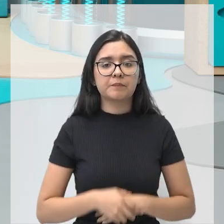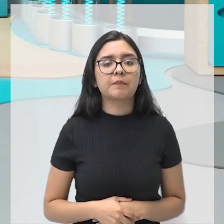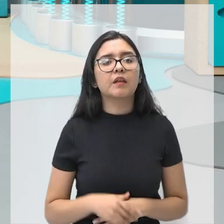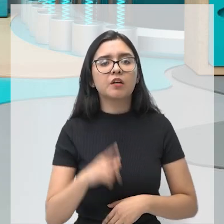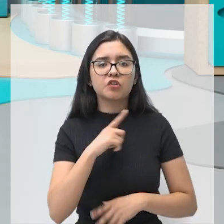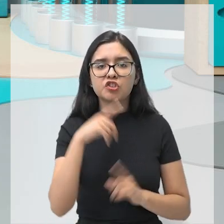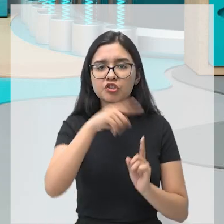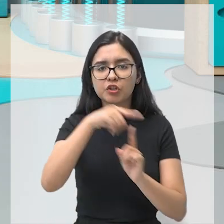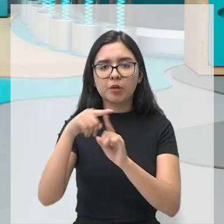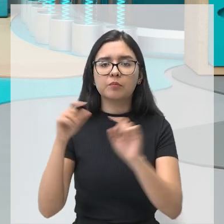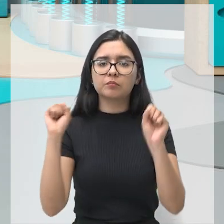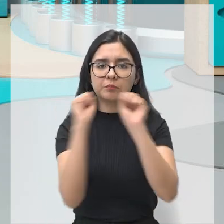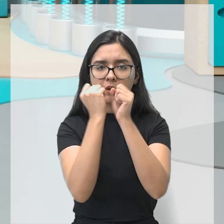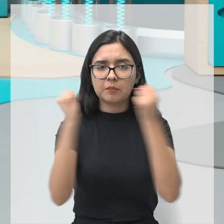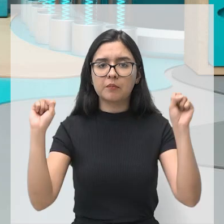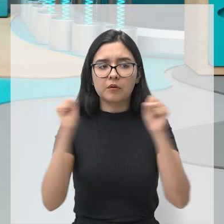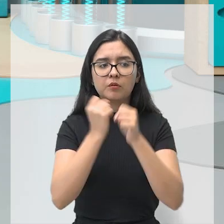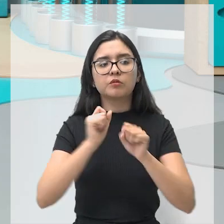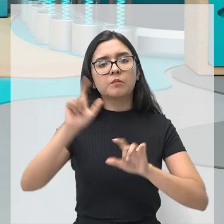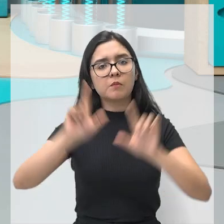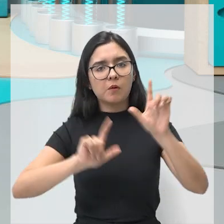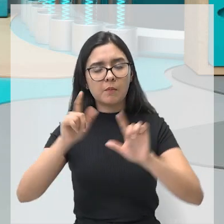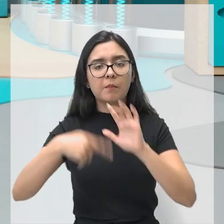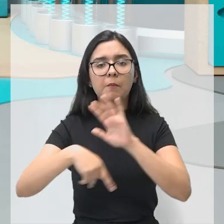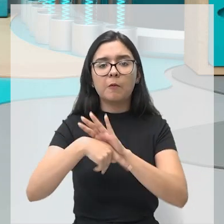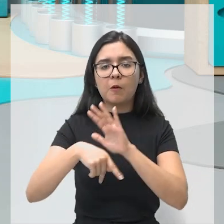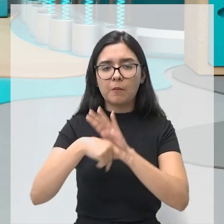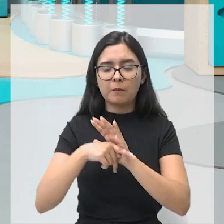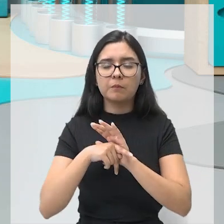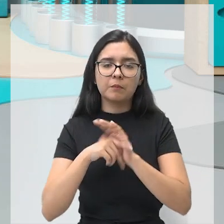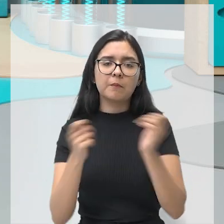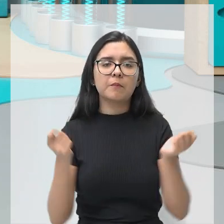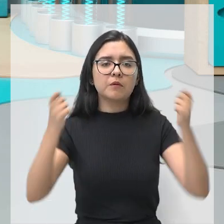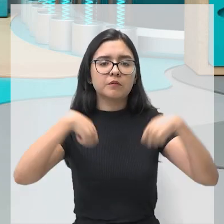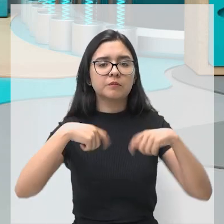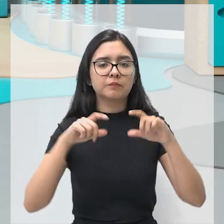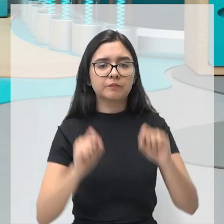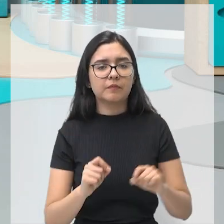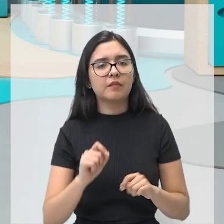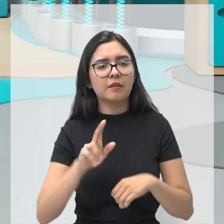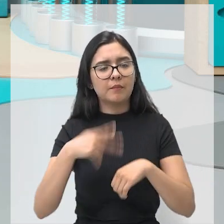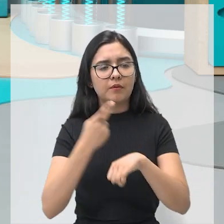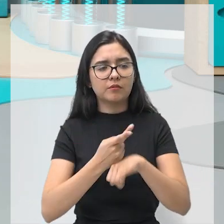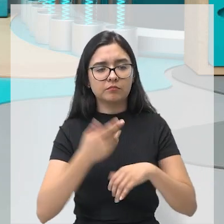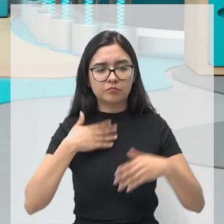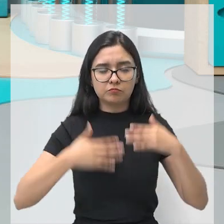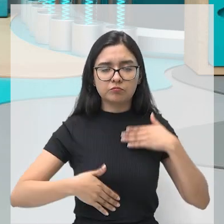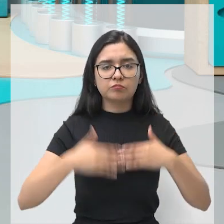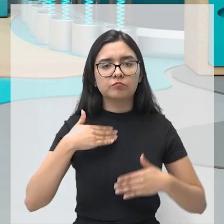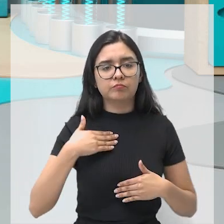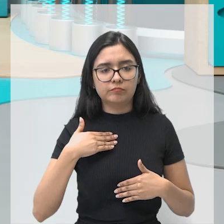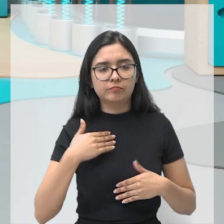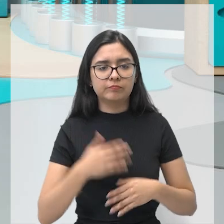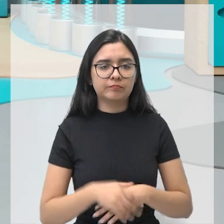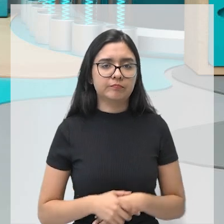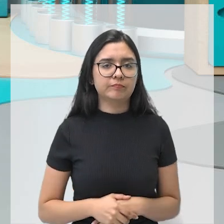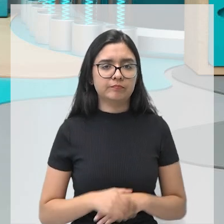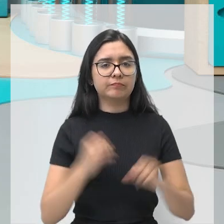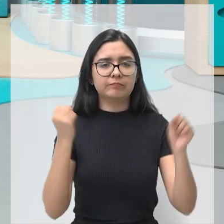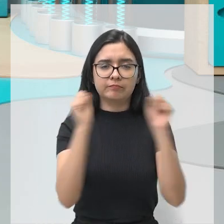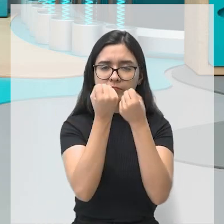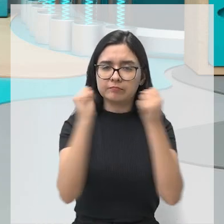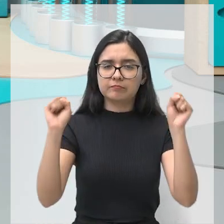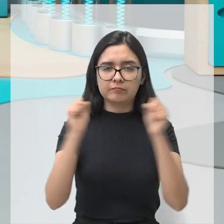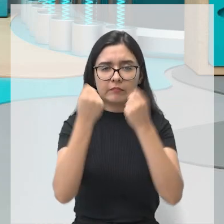sequências de exercícios físicos, né? Alguns programas de exercício físico que dão ali depois o resultado dessa atividade com